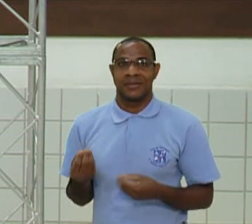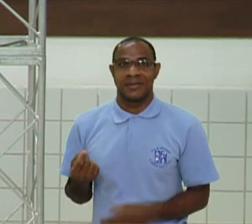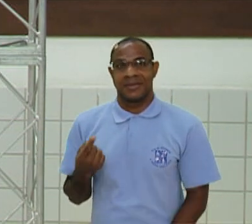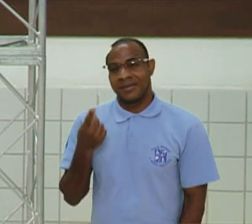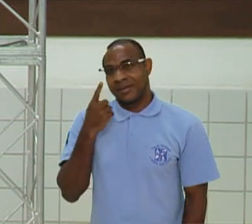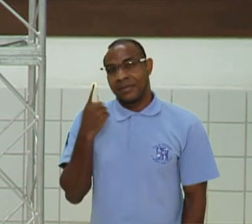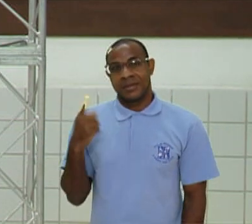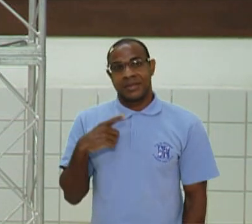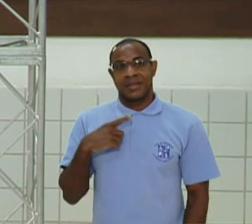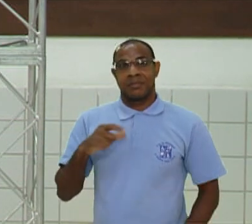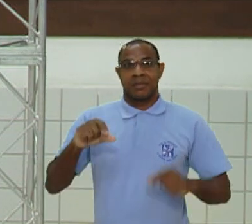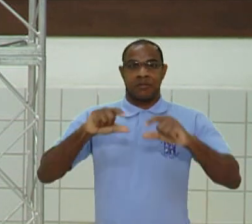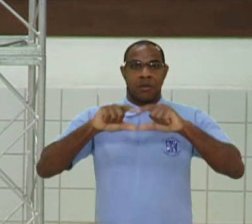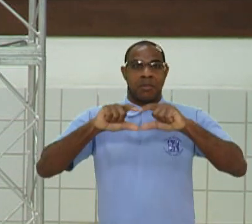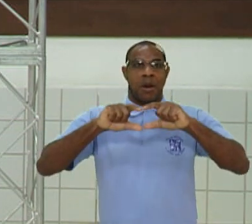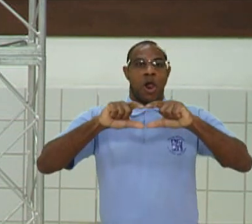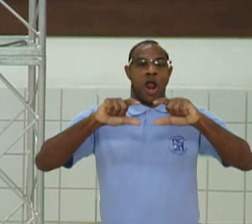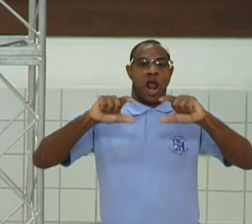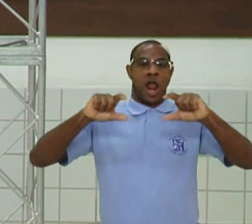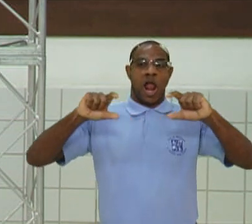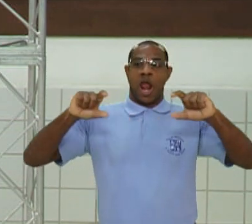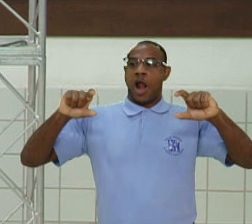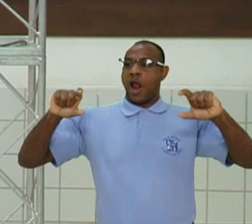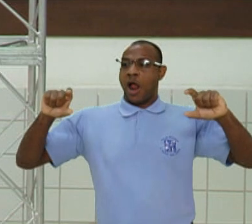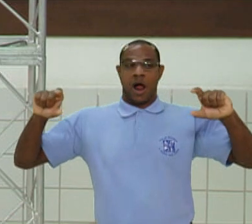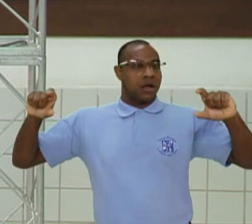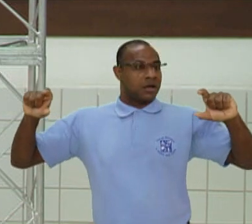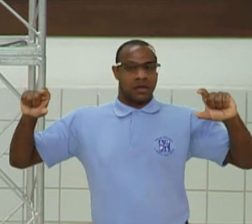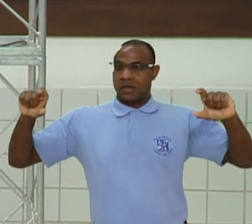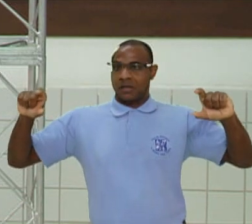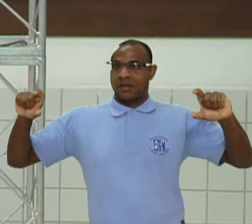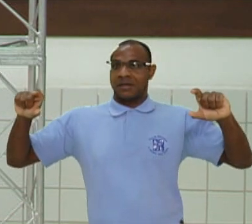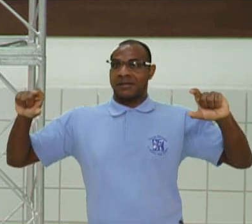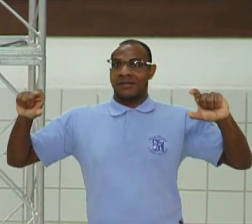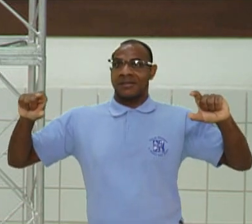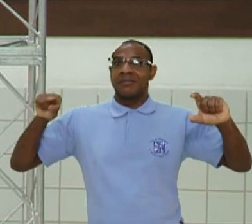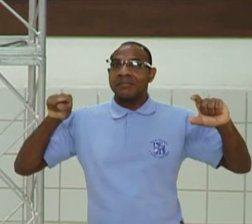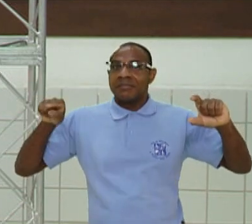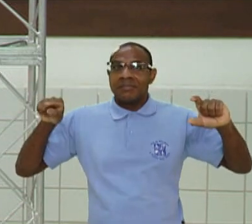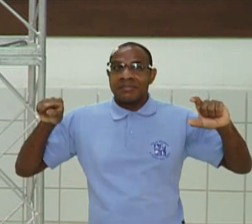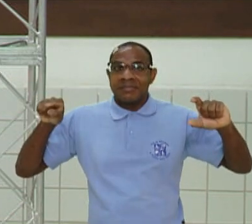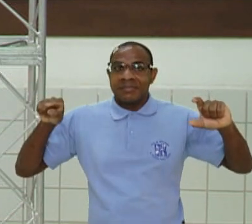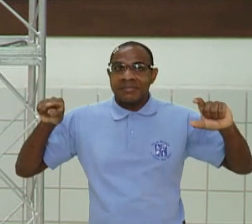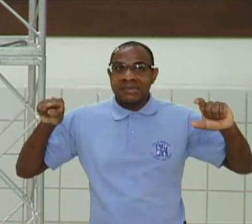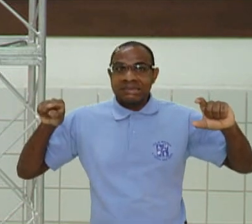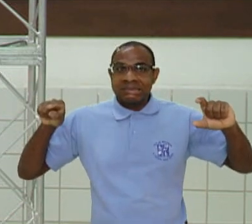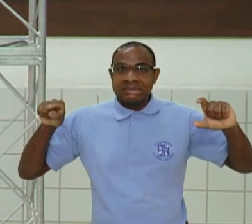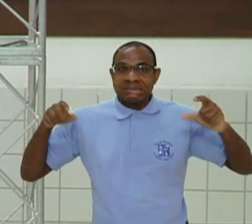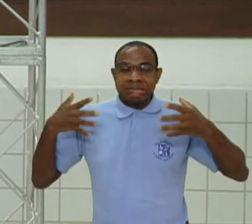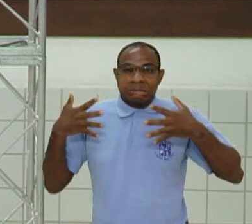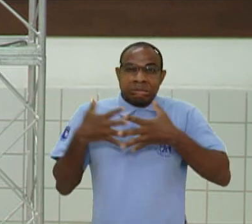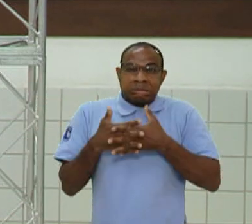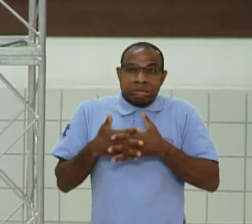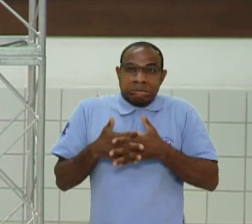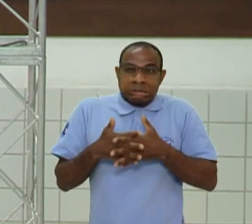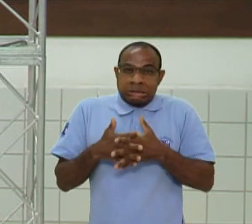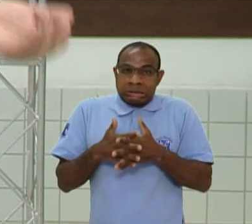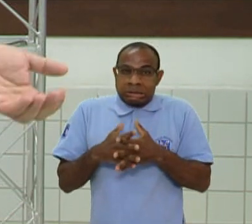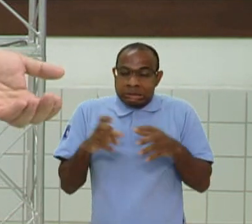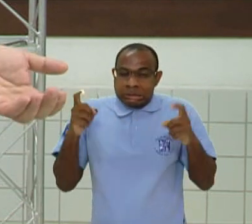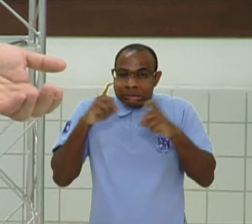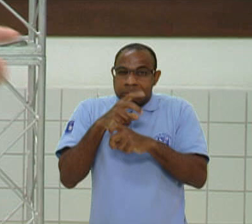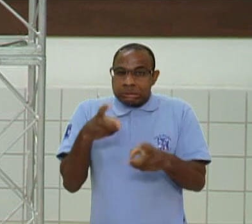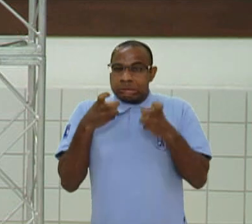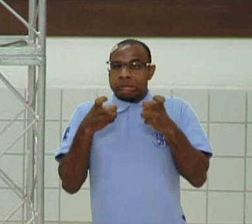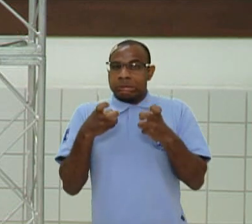uma forma gigante, não quer dizer que tratar isso seja complexo. Não só